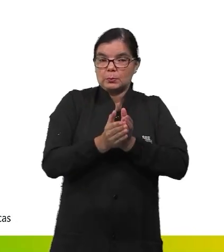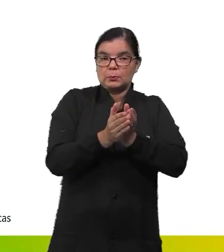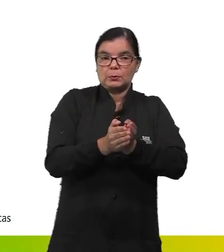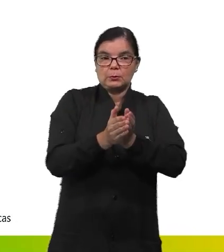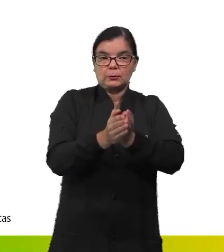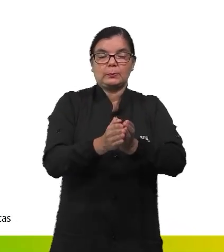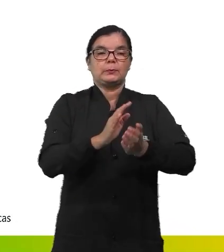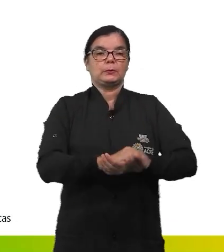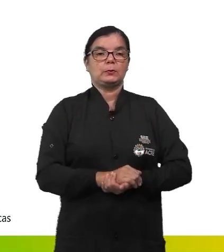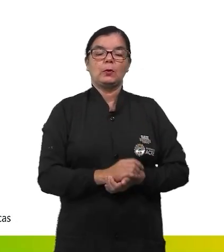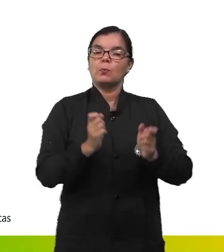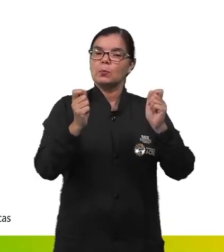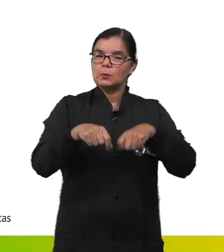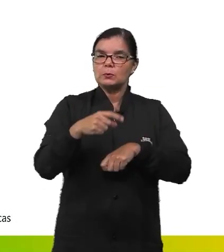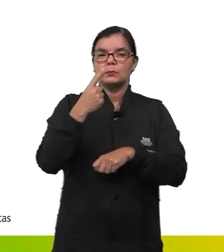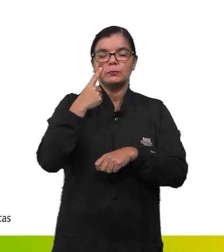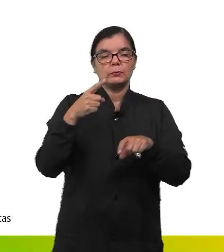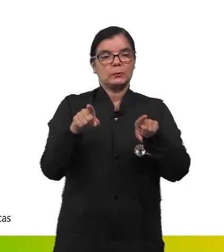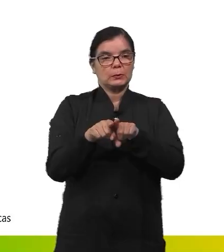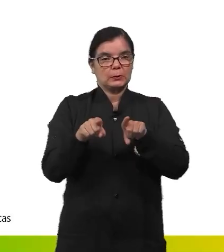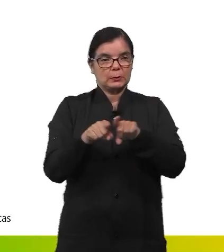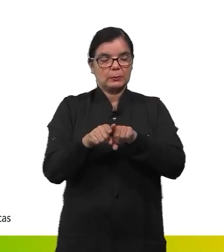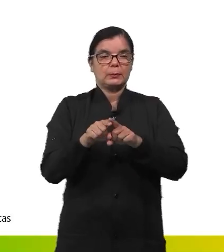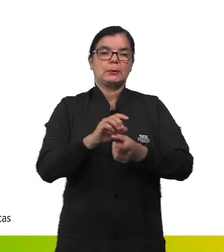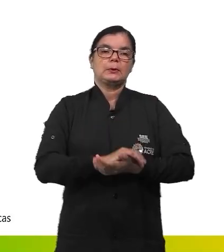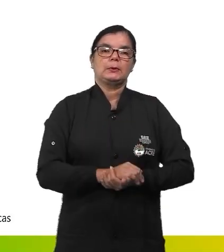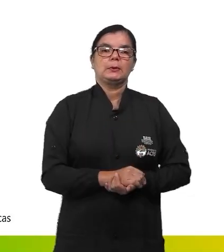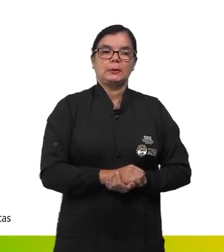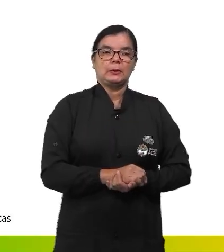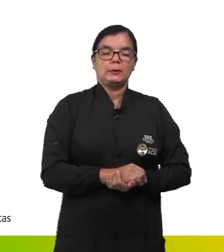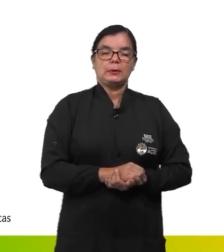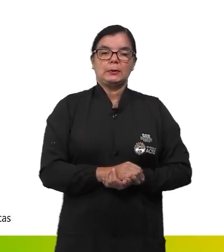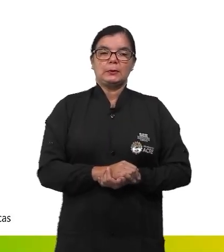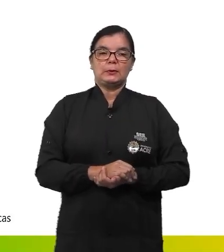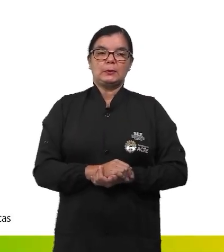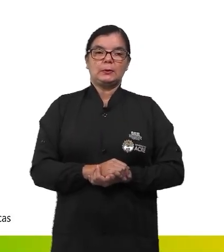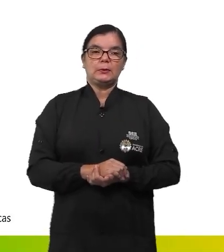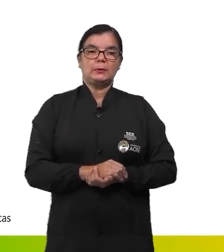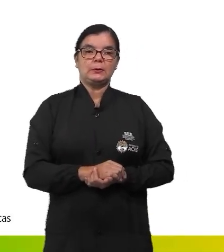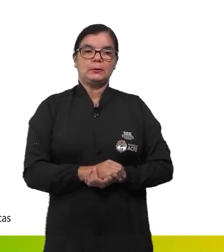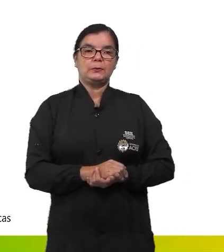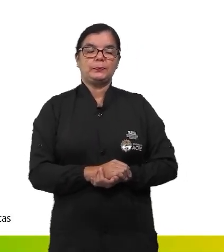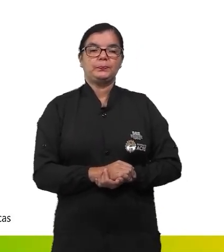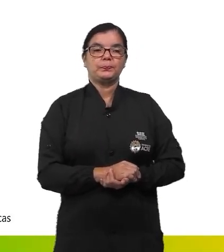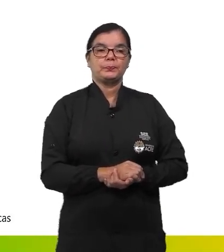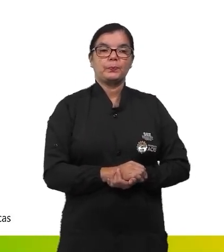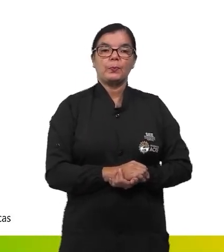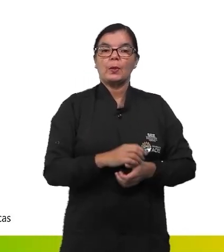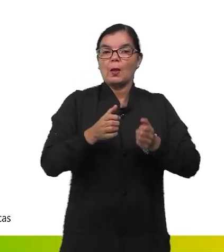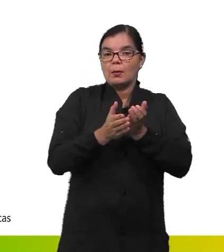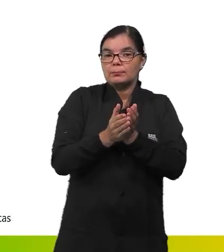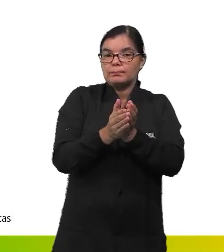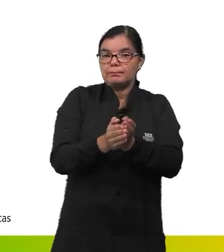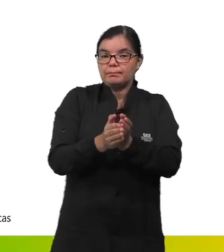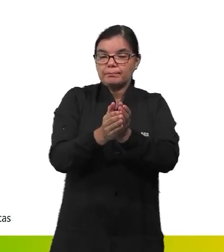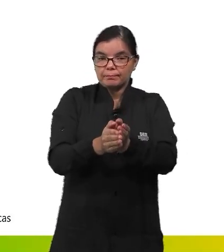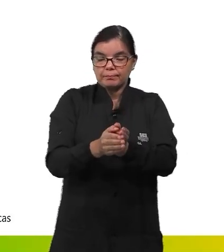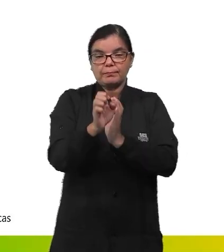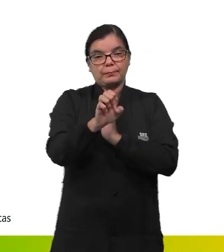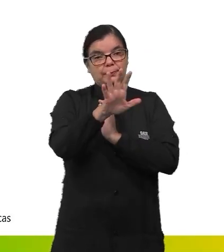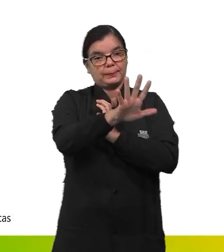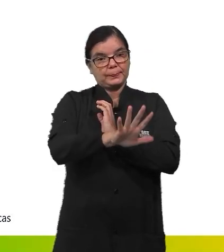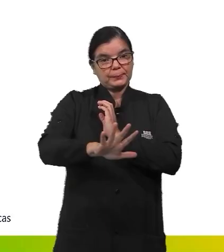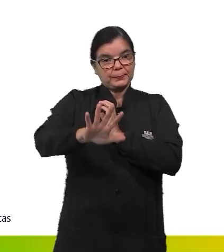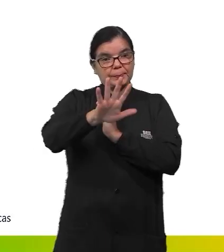marítima. Podemos ver então, gente, olha só, podemos ver então que a expansão marítima